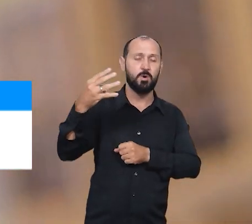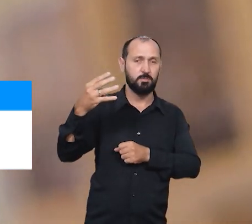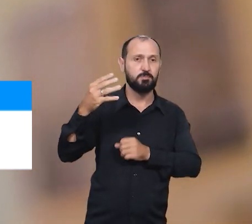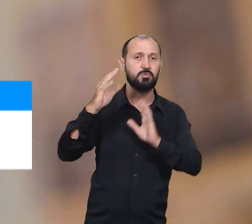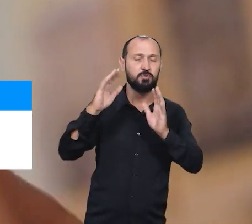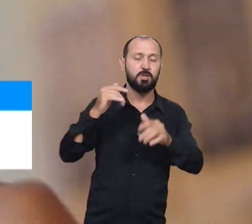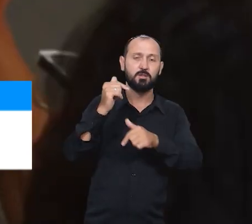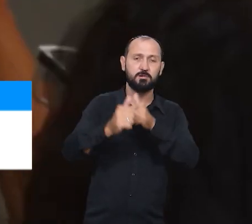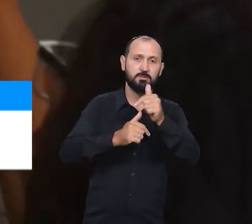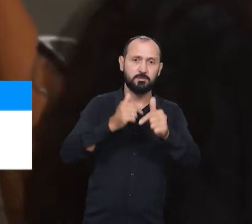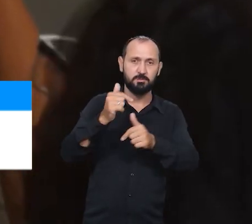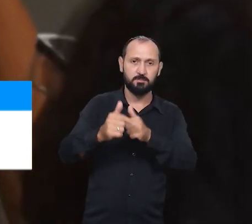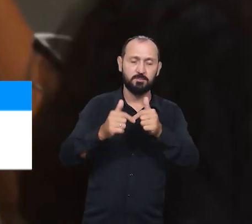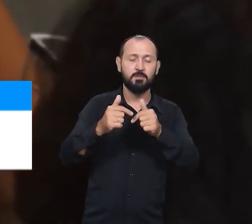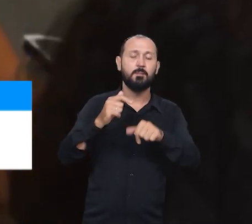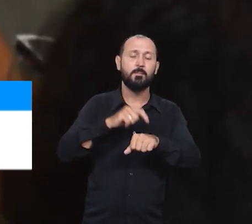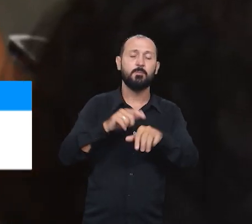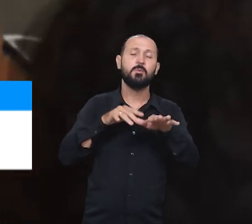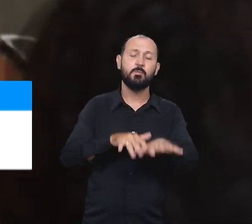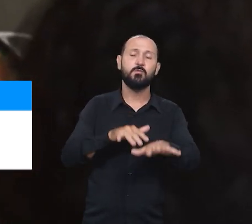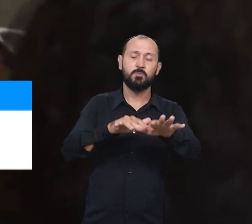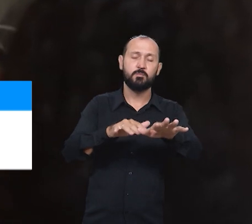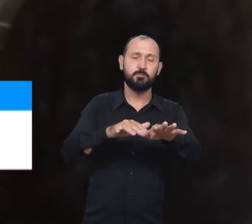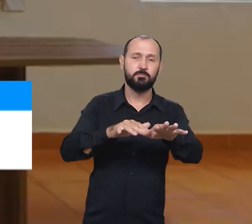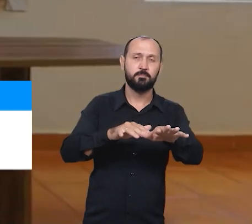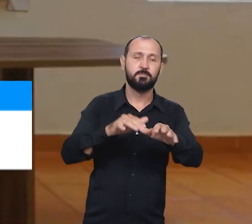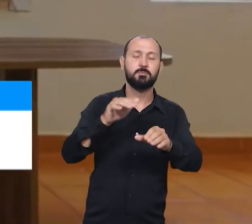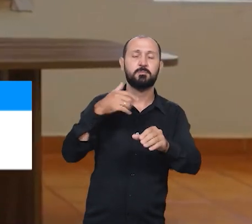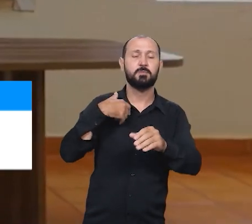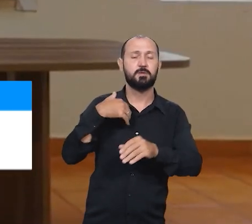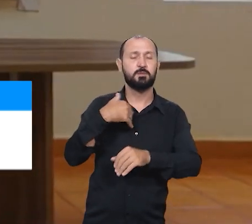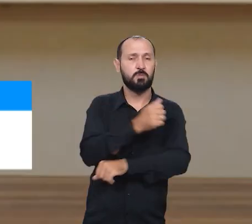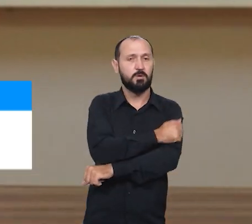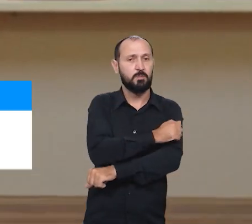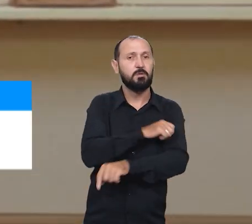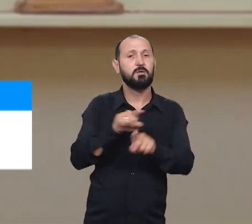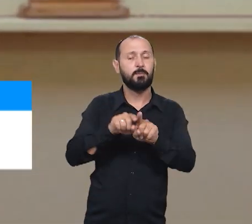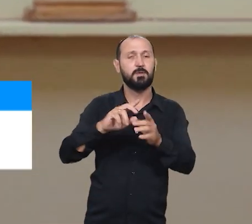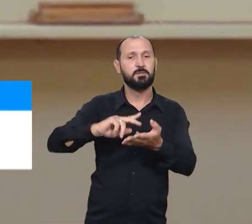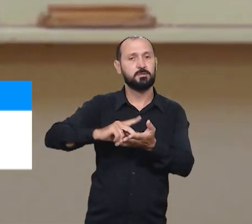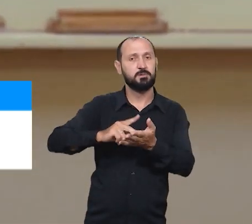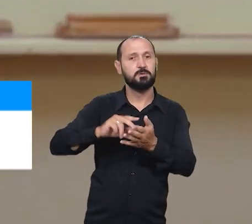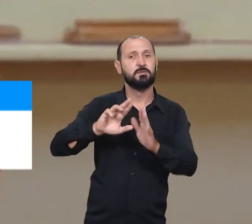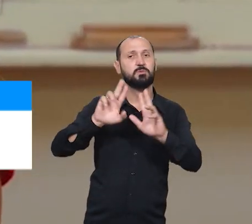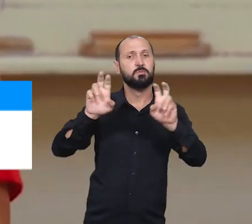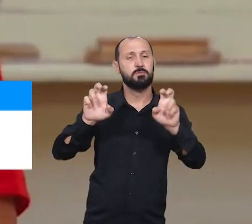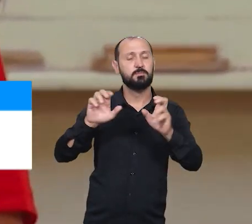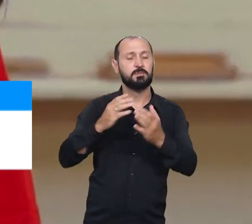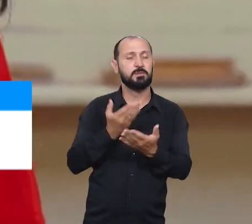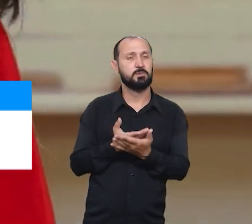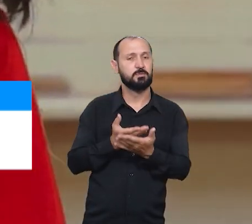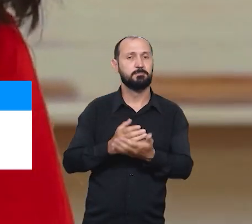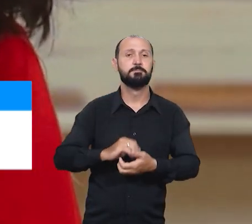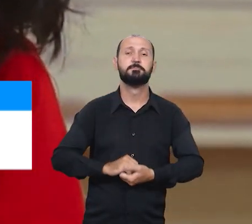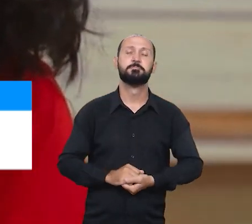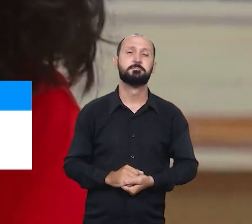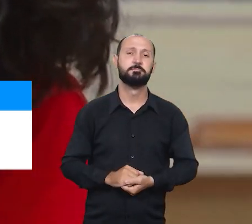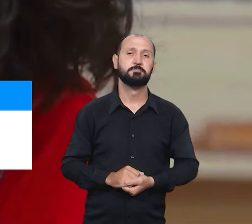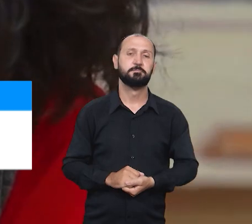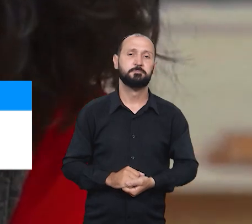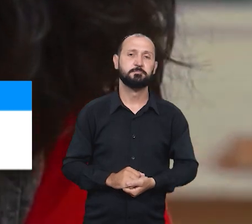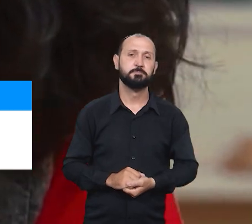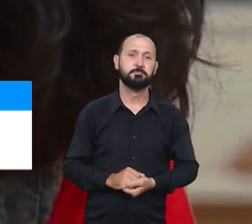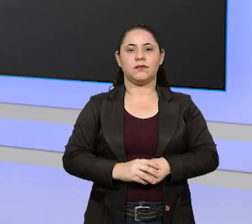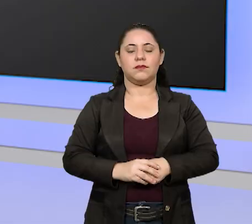política em 2004, tendo já atuado em movimentos estudantis e sindicalistas do setor da educação.